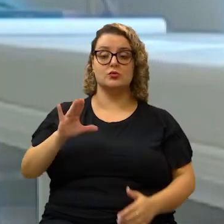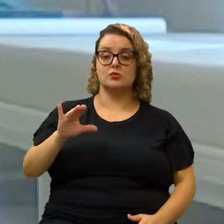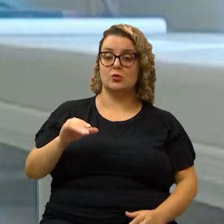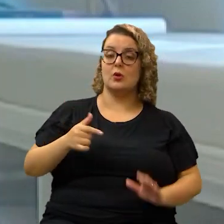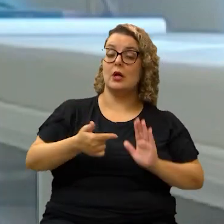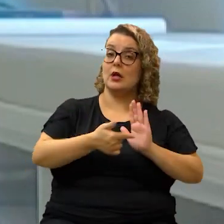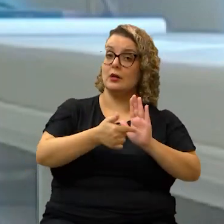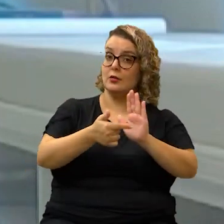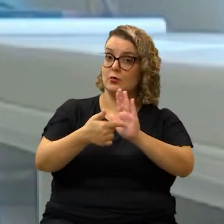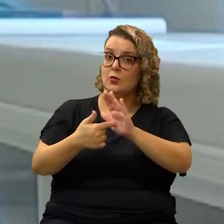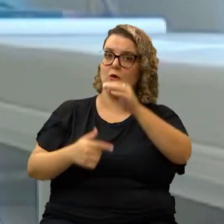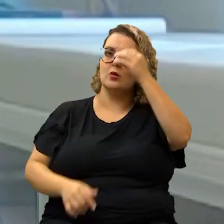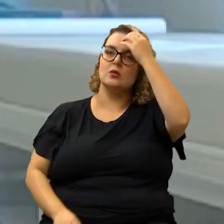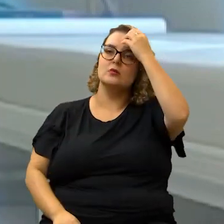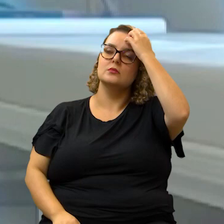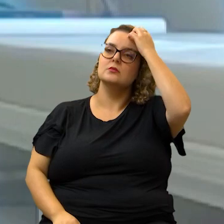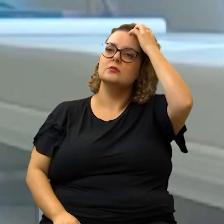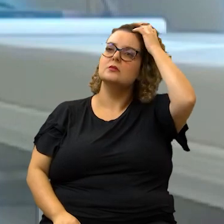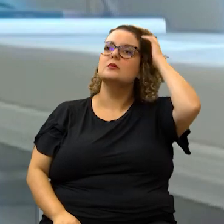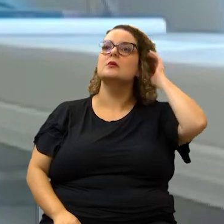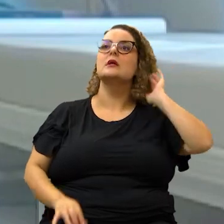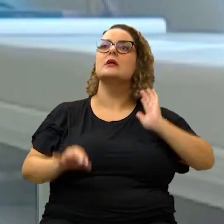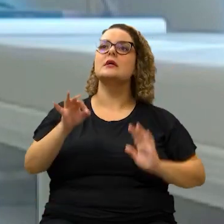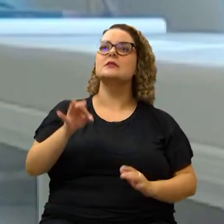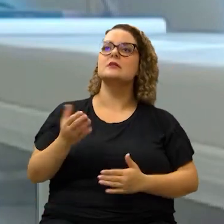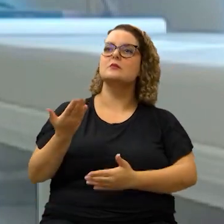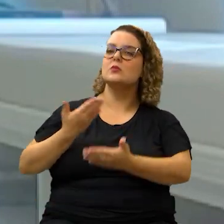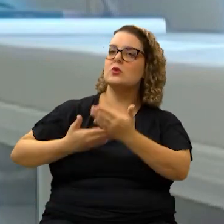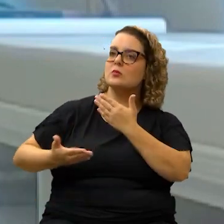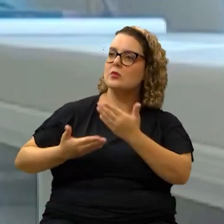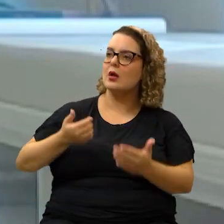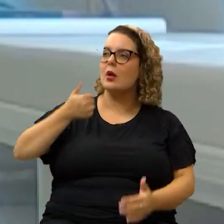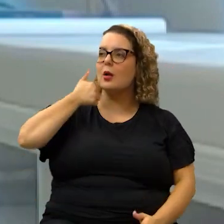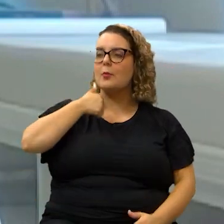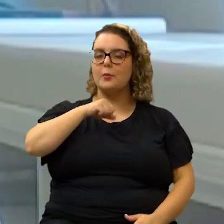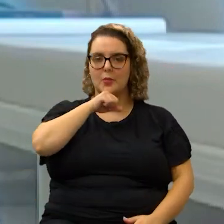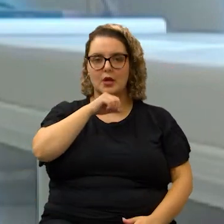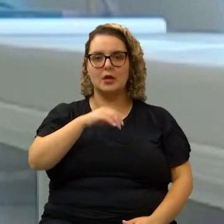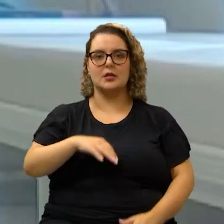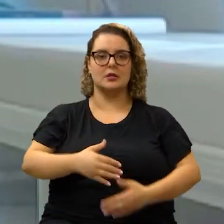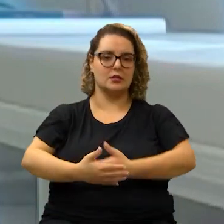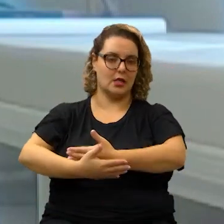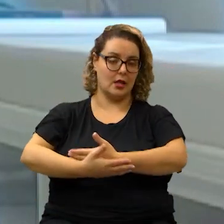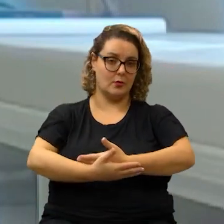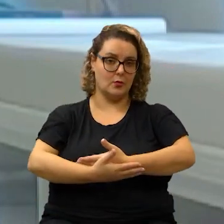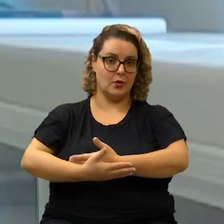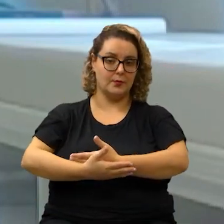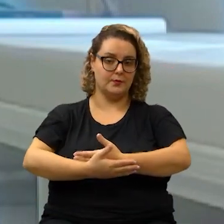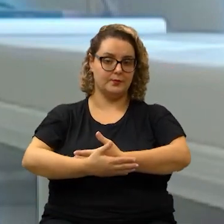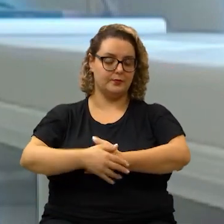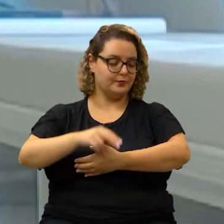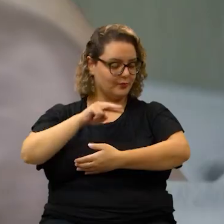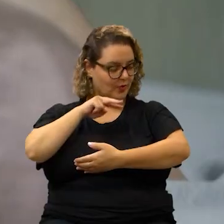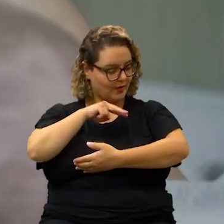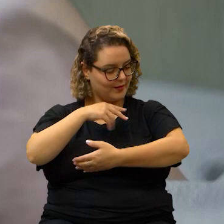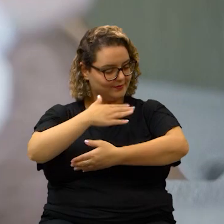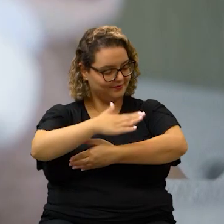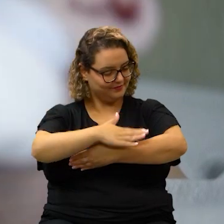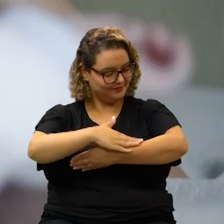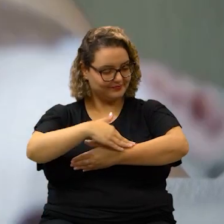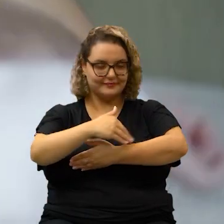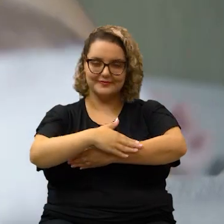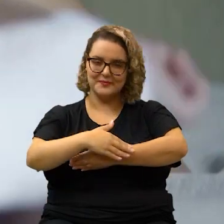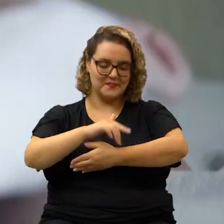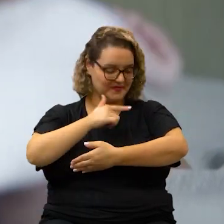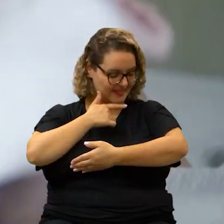bebê, esse olhar de carinho, essa coisa de sorriso. Como que a criança se desenvolve quando ela vê